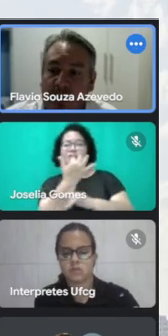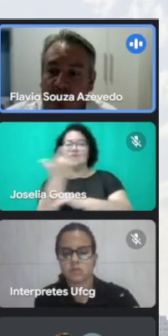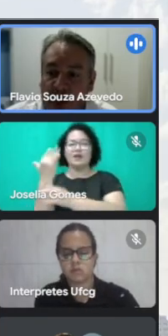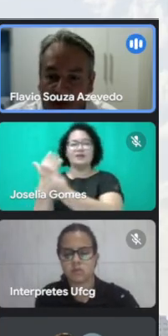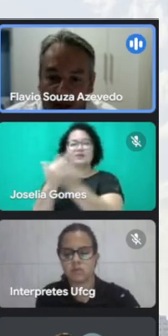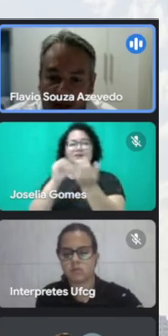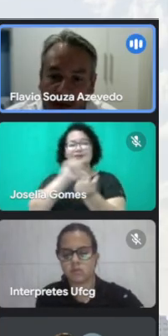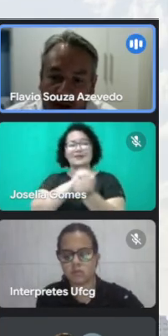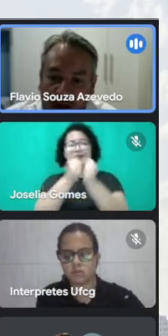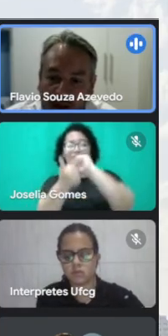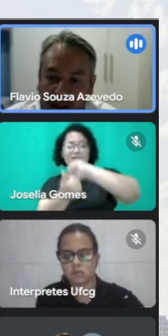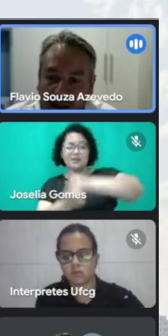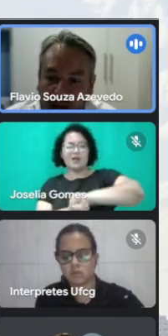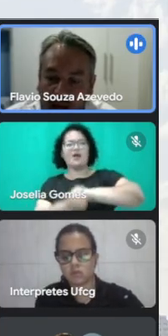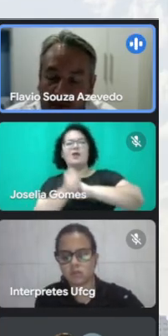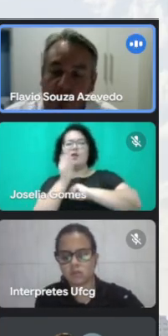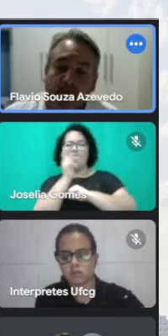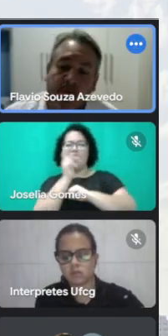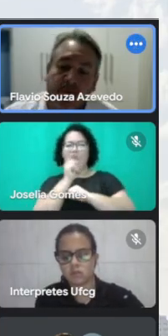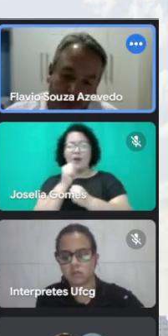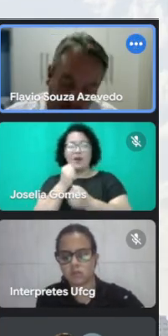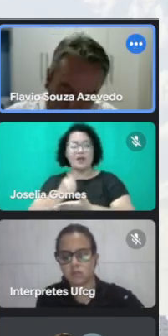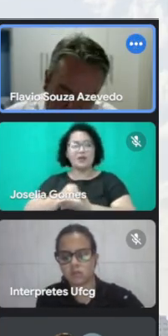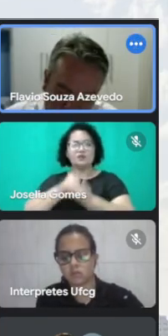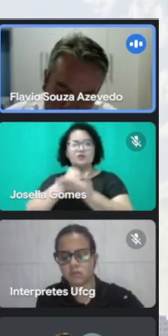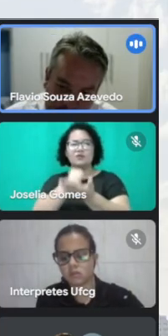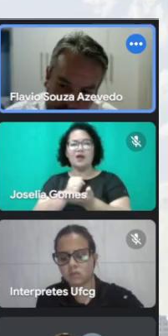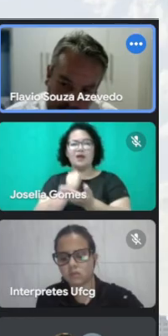água e ajudaram a melhorar a qualidade da água,